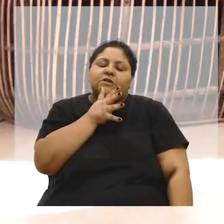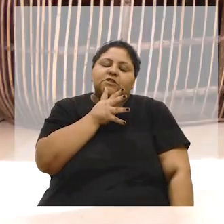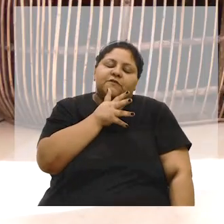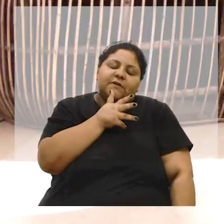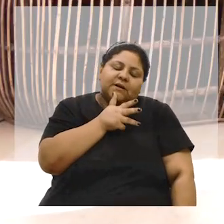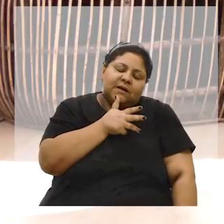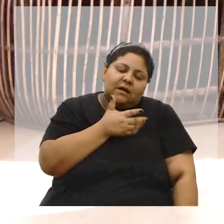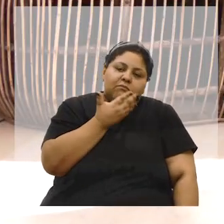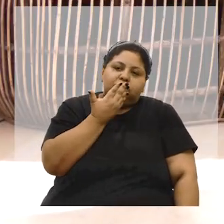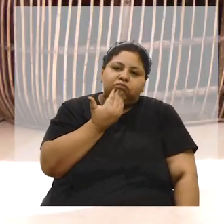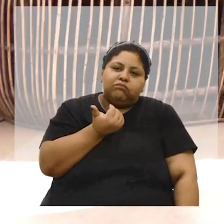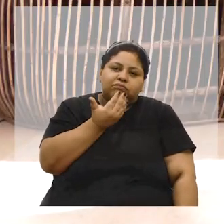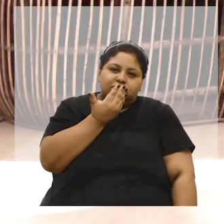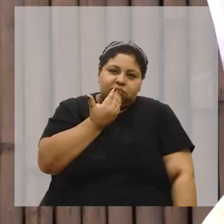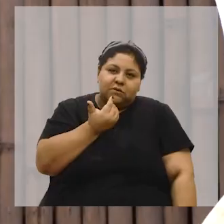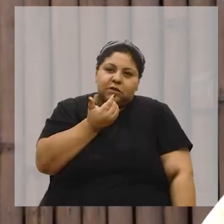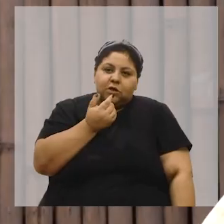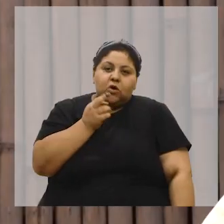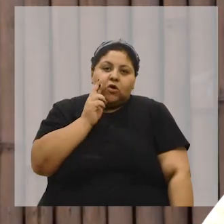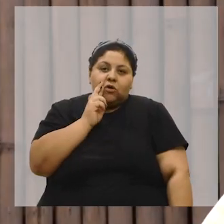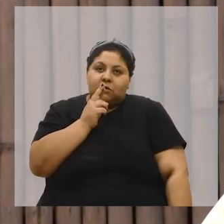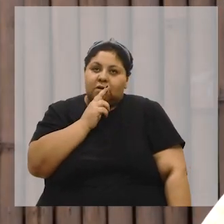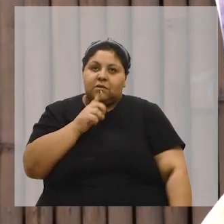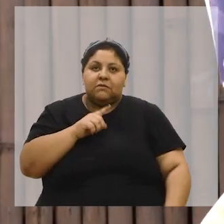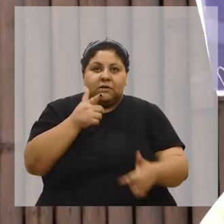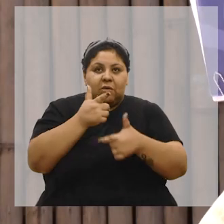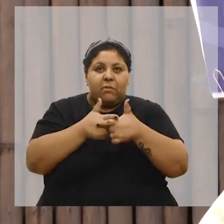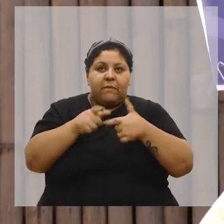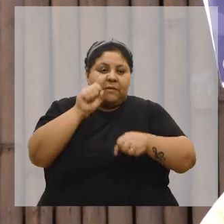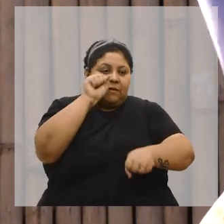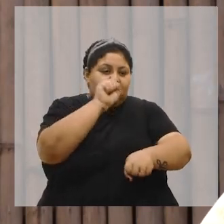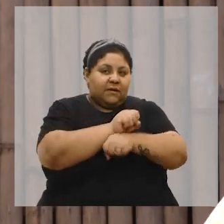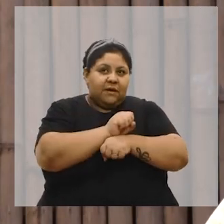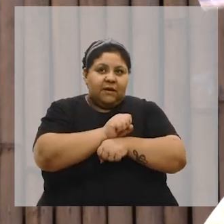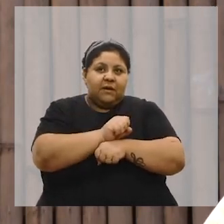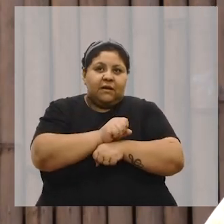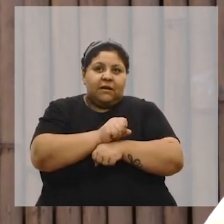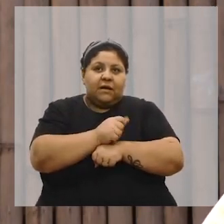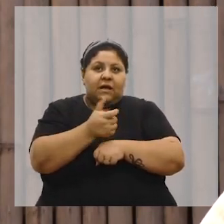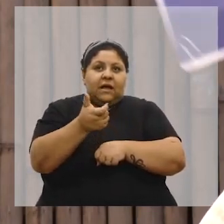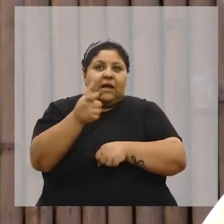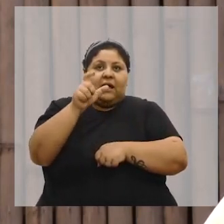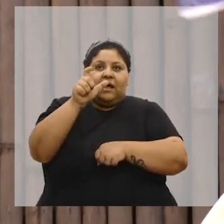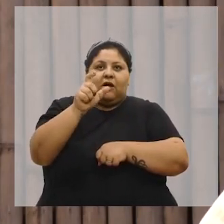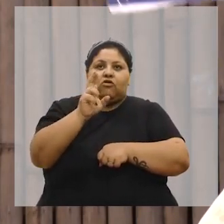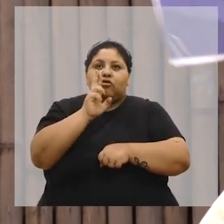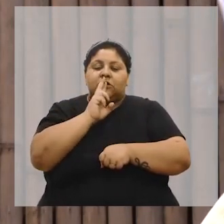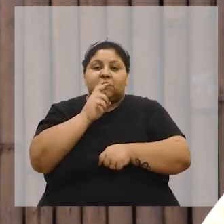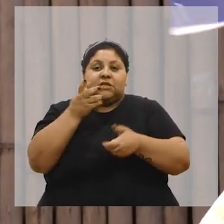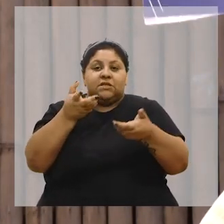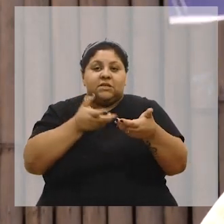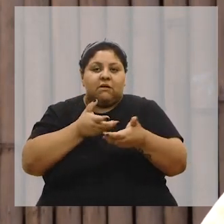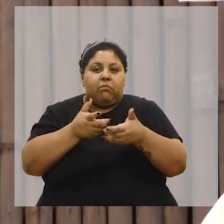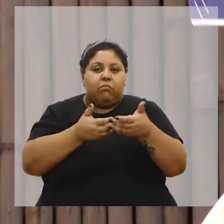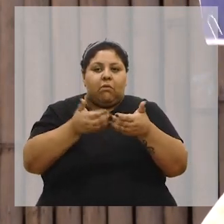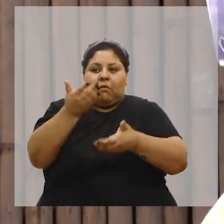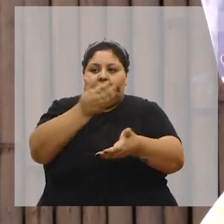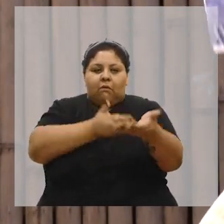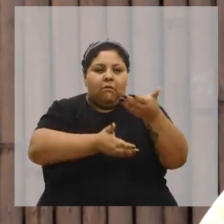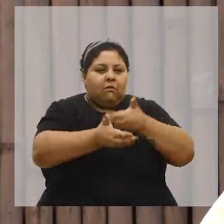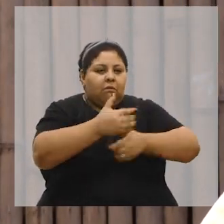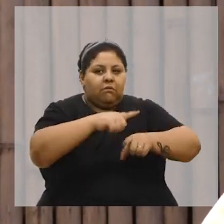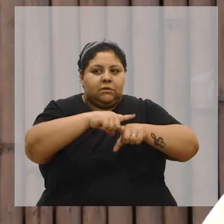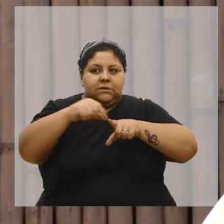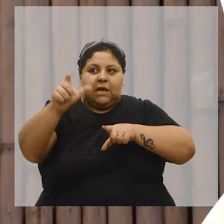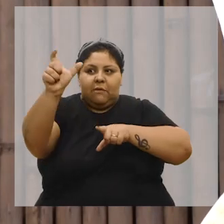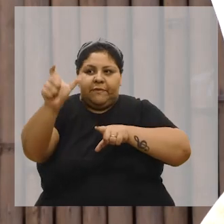devagar, né? Então, os restaurantes também, né? Não tem problema a pessoa ficar lá, que às vezes eles queriam que girasse, né? Pra ter. Agora não, a pessoa pode ficar